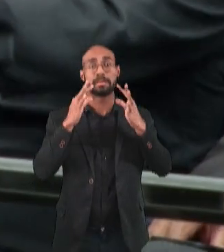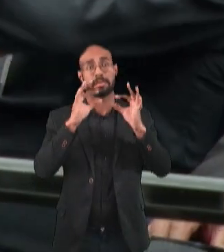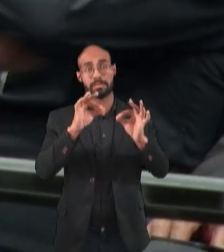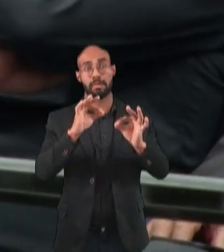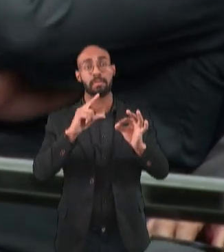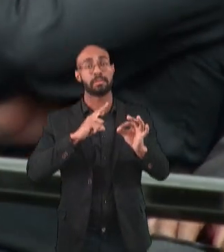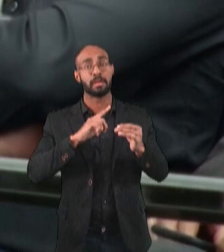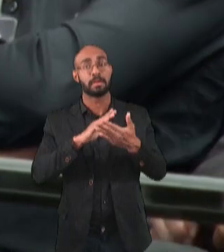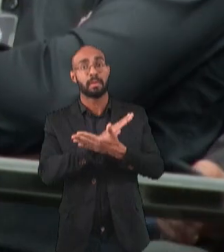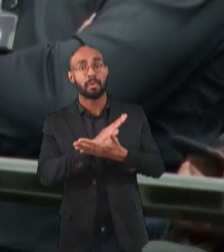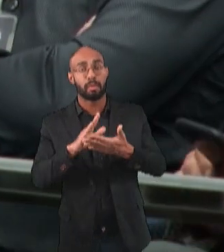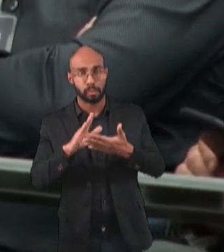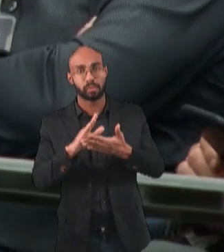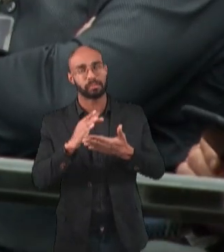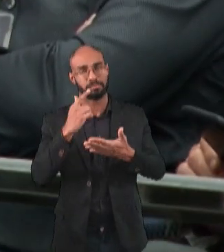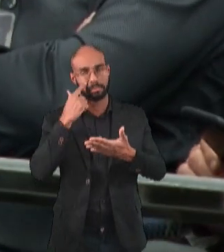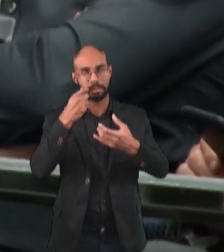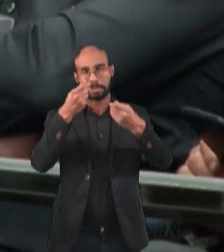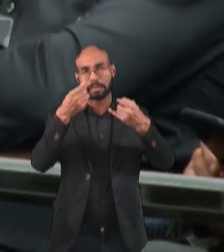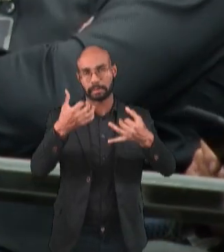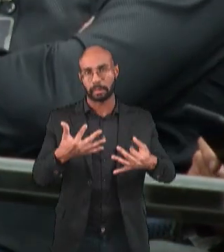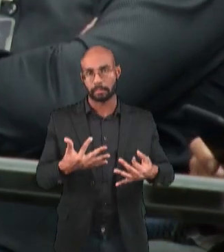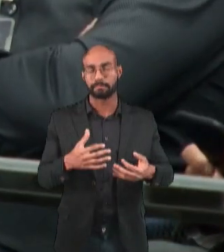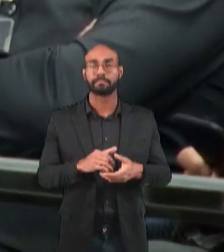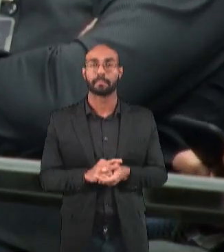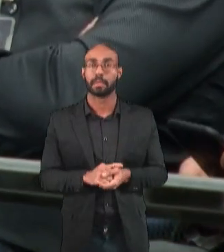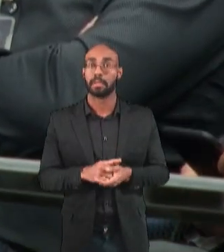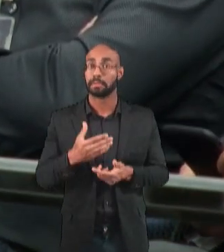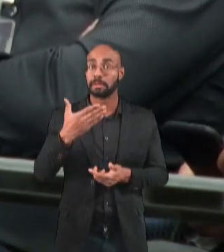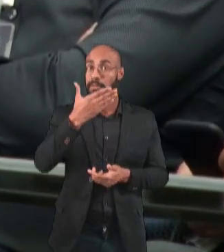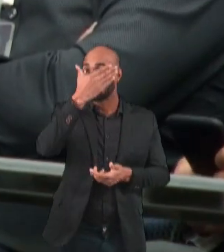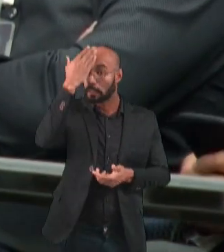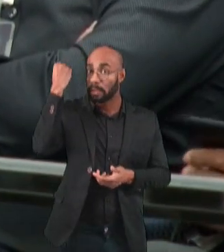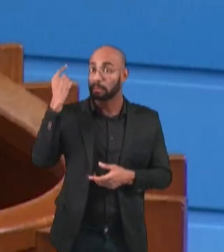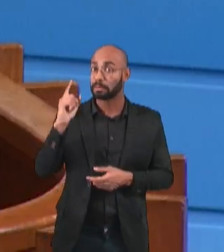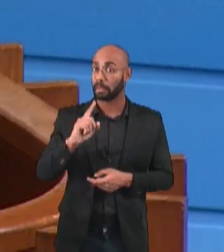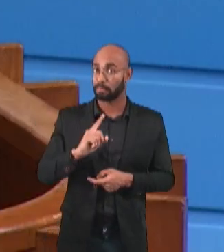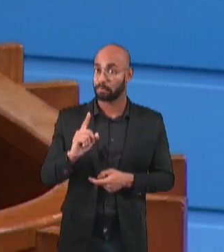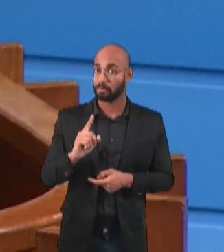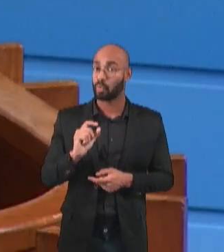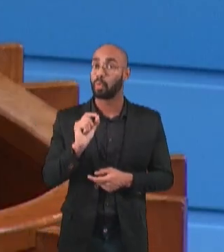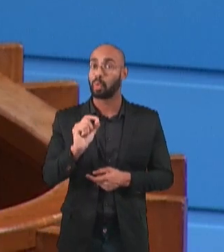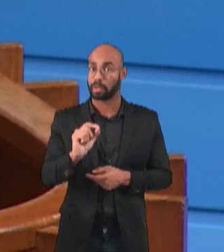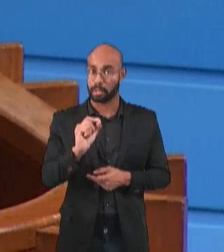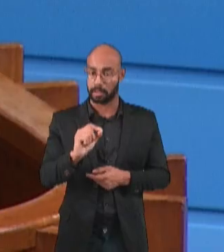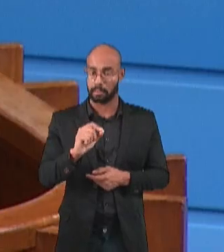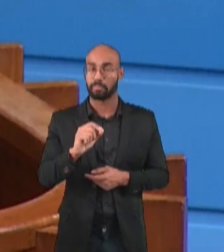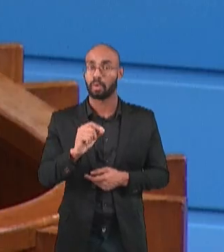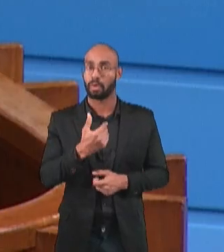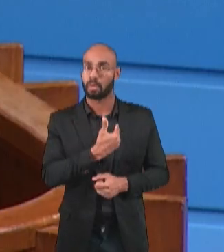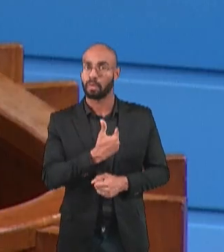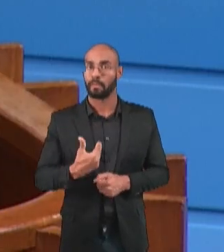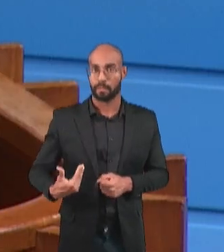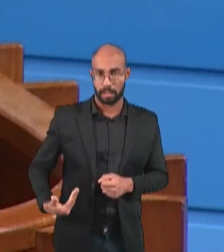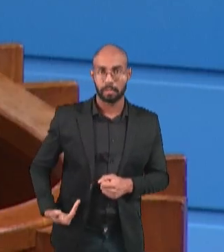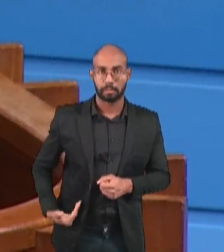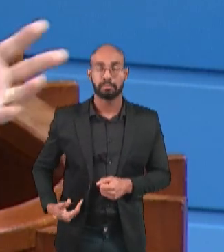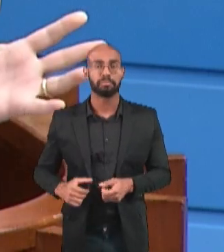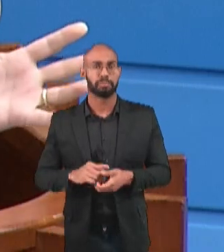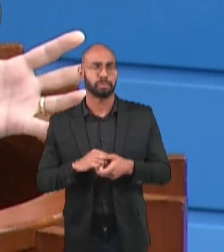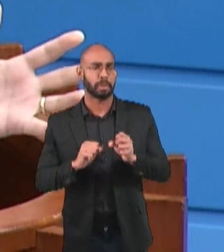necessárias algumas ponderações. Não se esqueçam que o governo que se